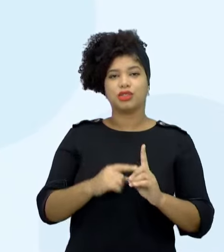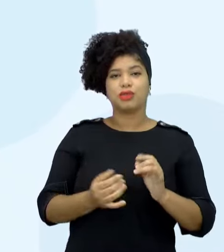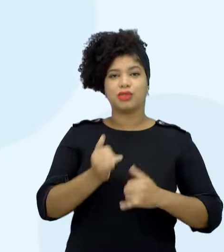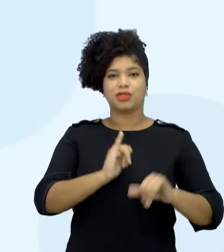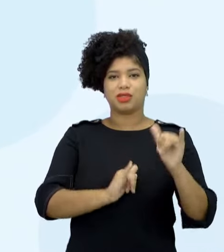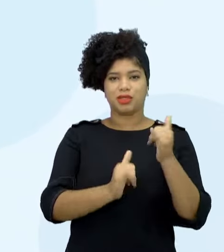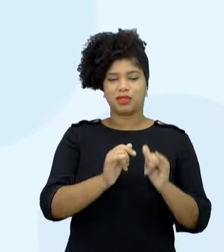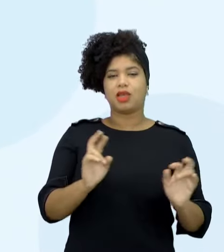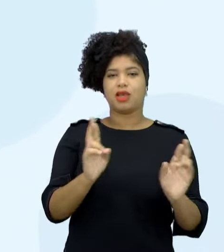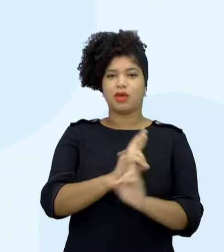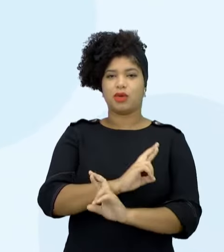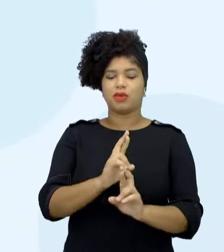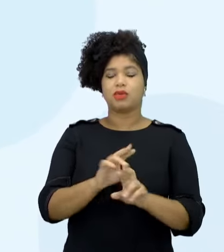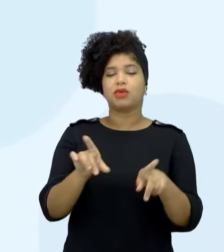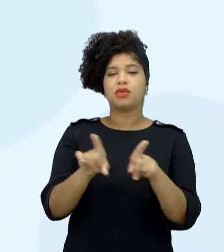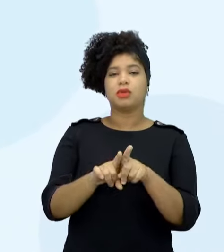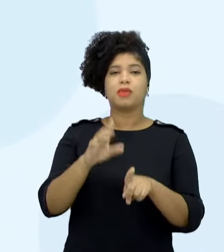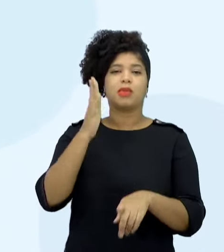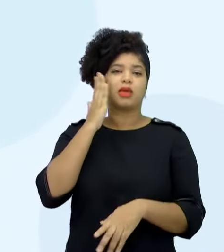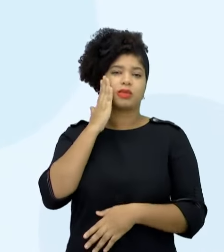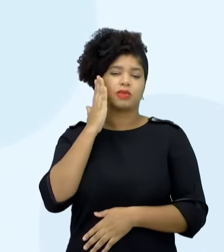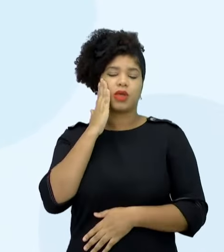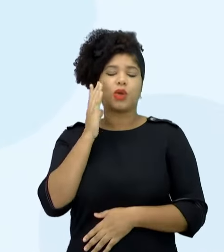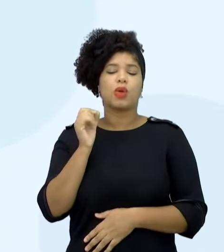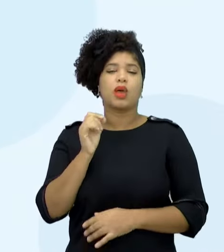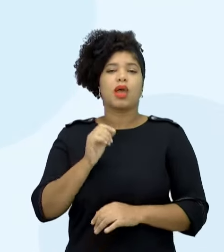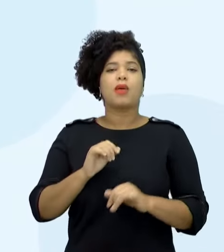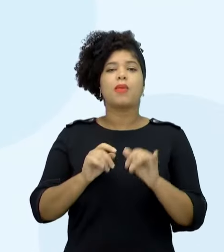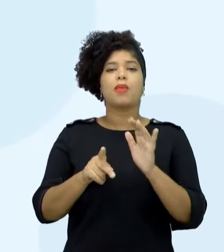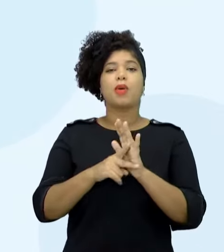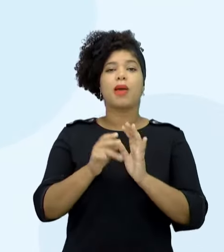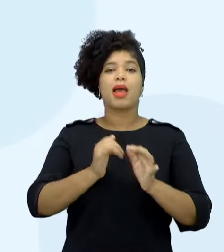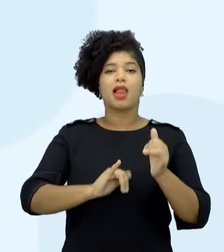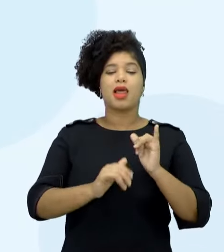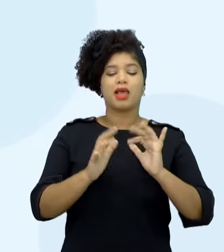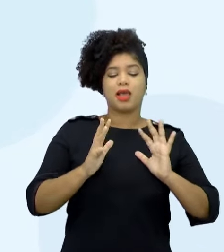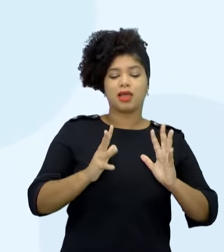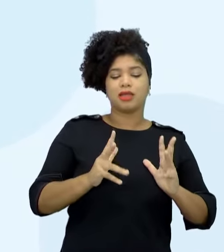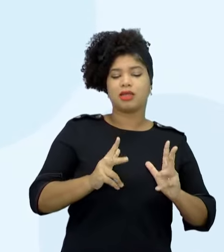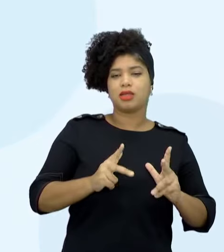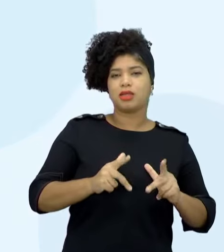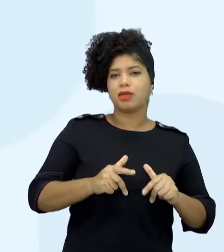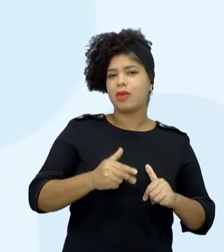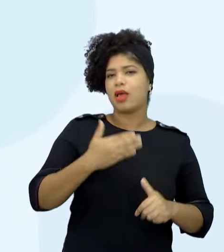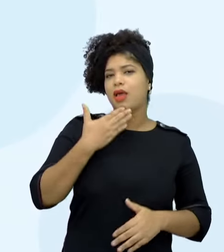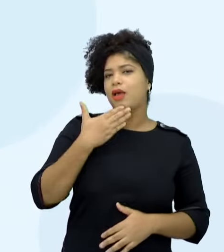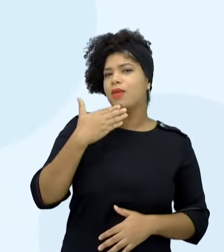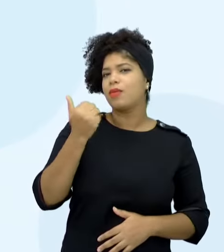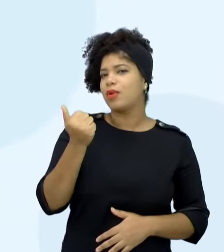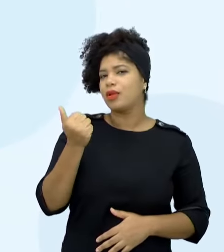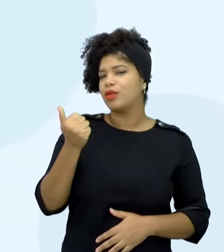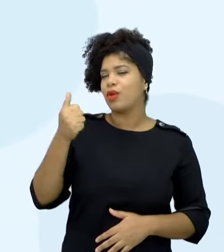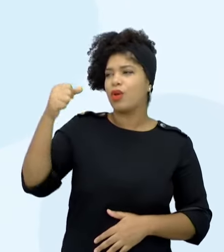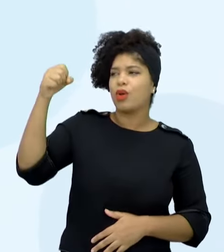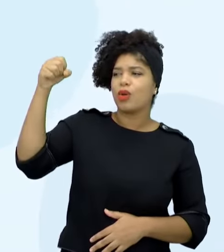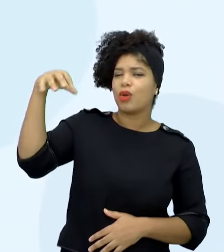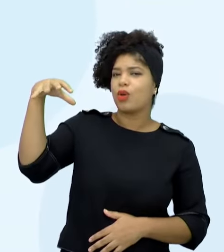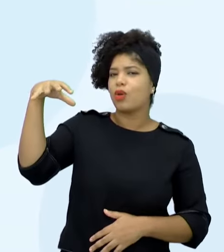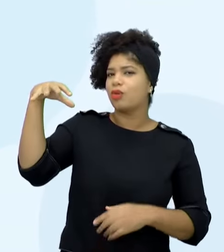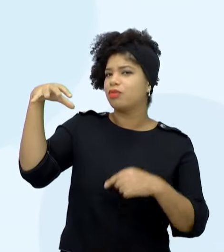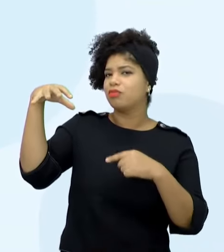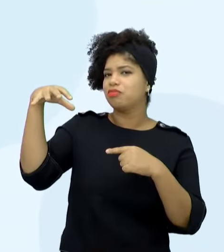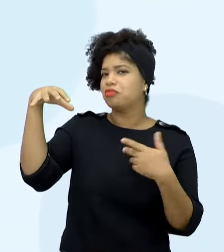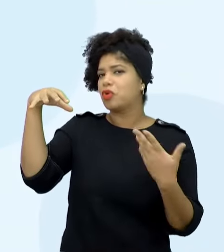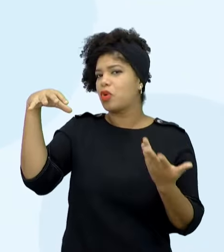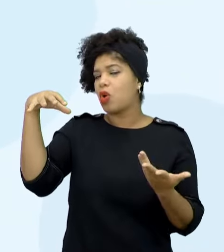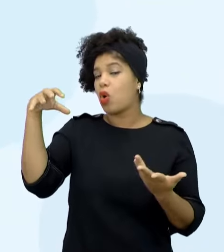envolvido, e qual tipo de energia limpa é mais eficiente para acender a lâmpada. Eu diria até